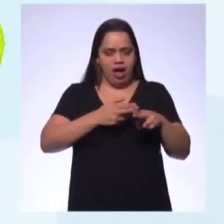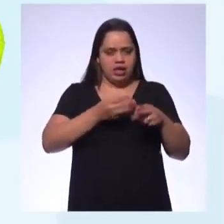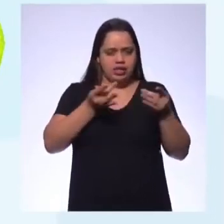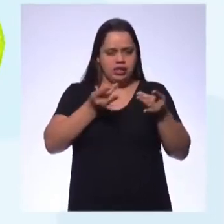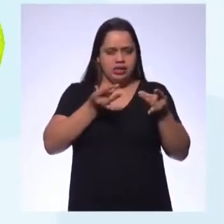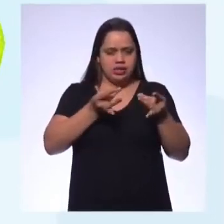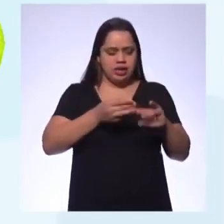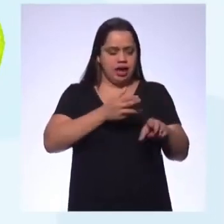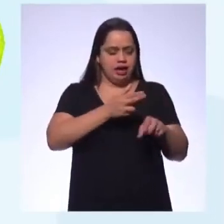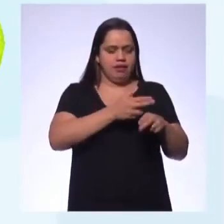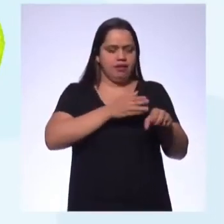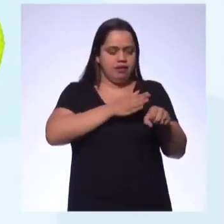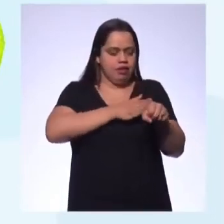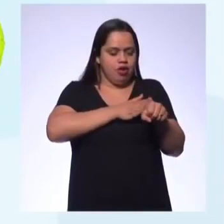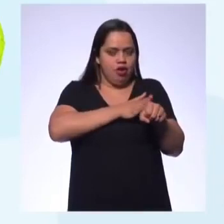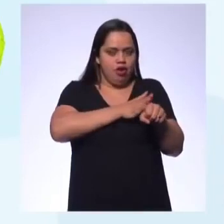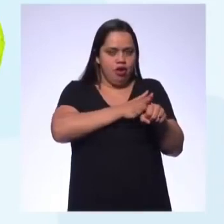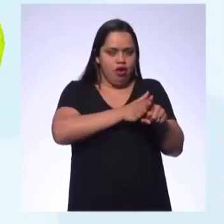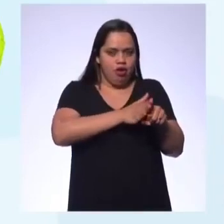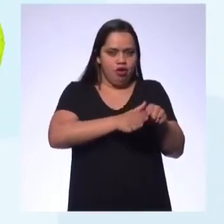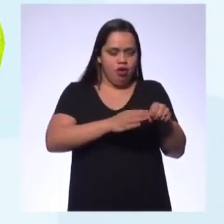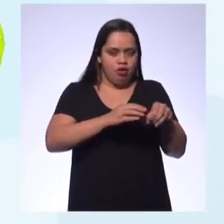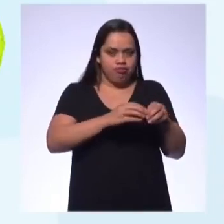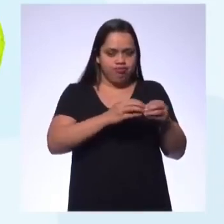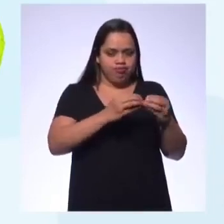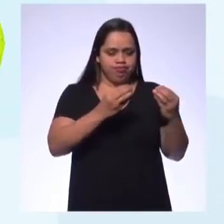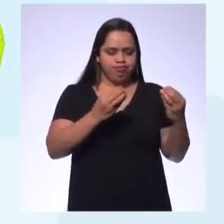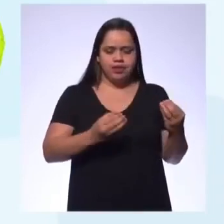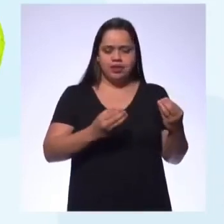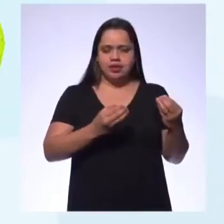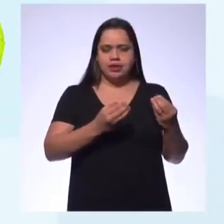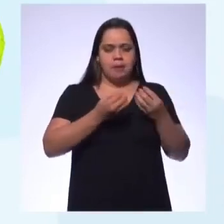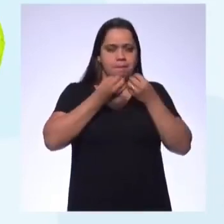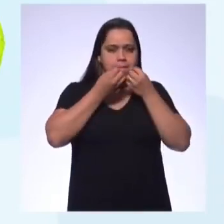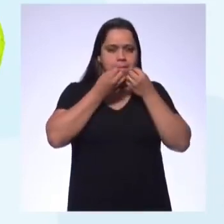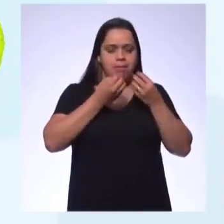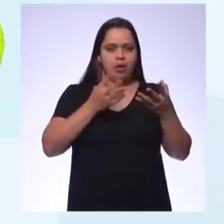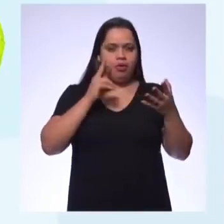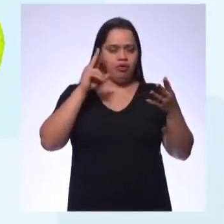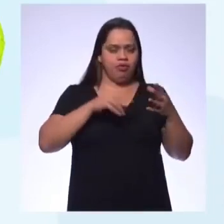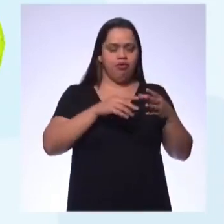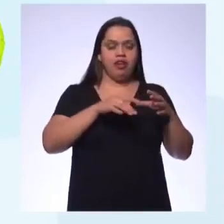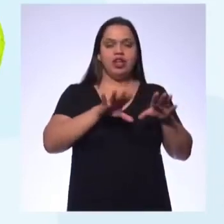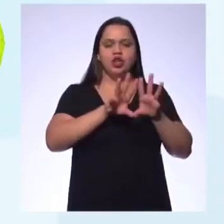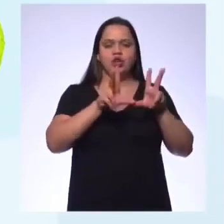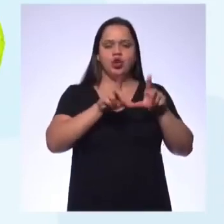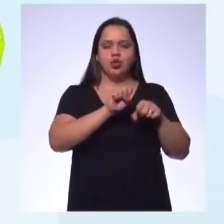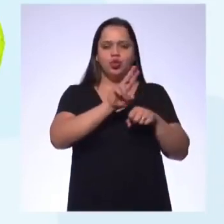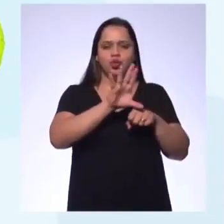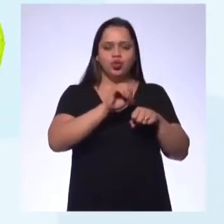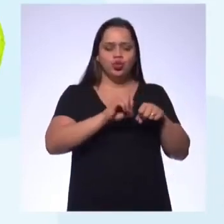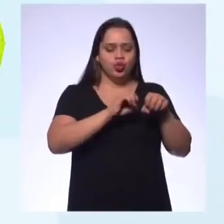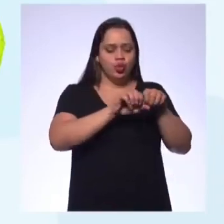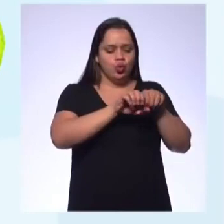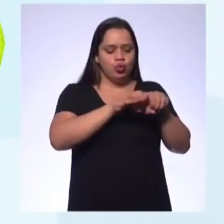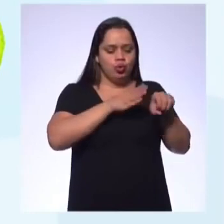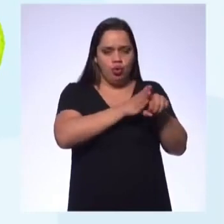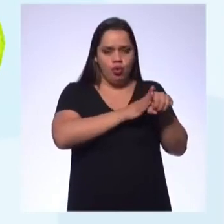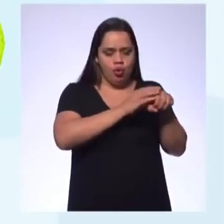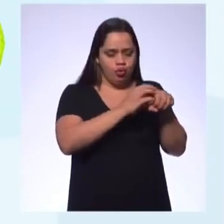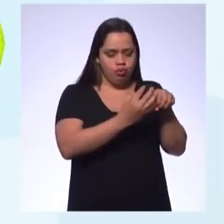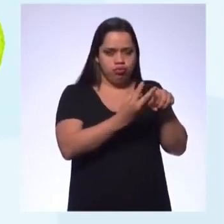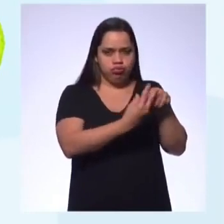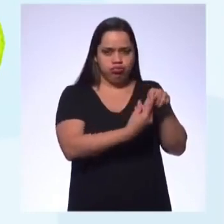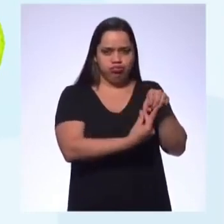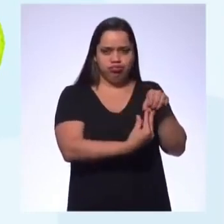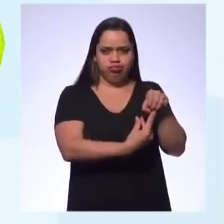ele fresquinho, né, bonitinho ali, verdinho e tal. Você corta, ele derrama aquele suco de limão, não sei o que legal